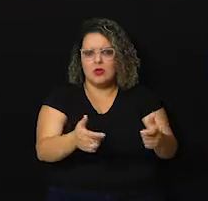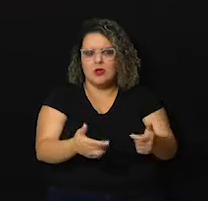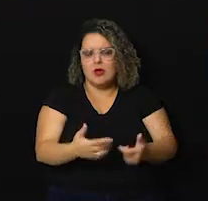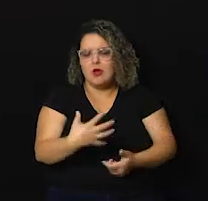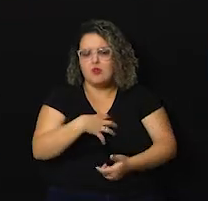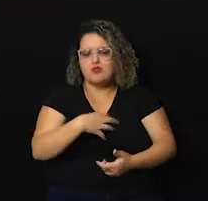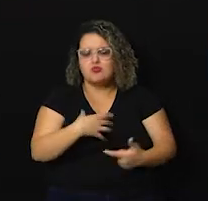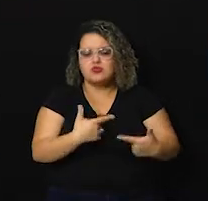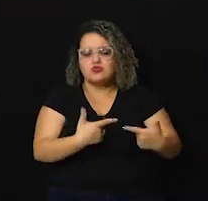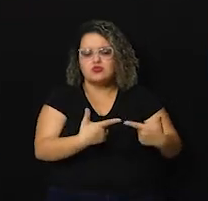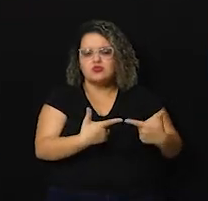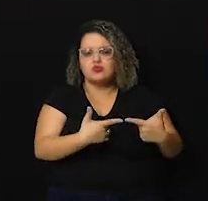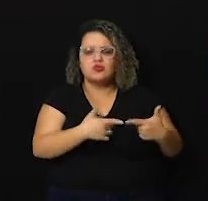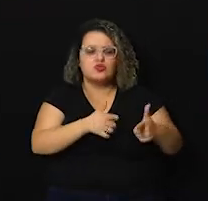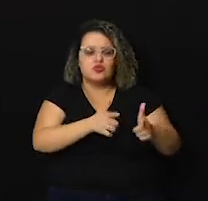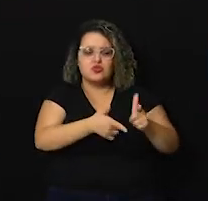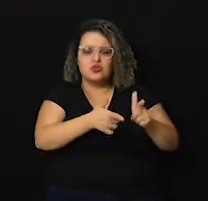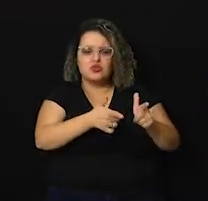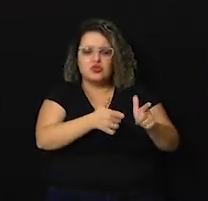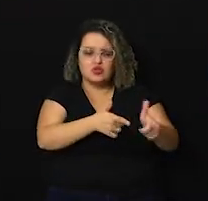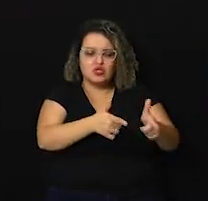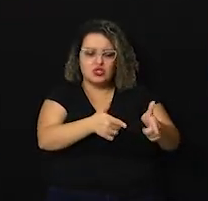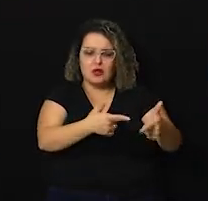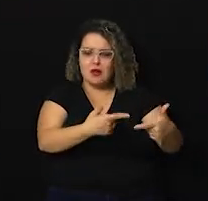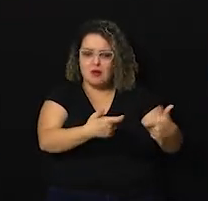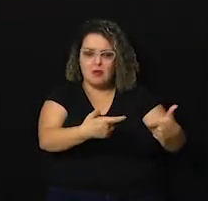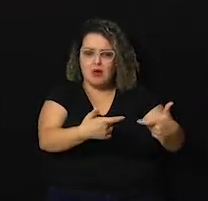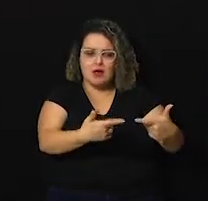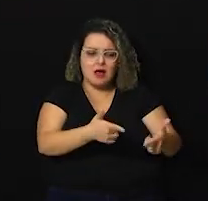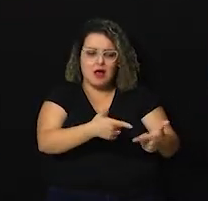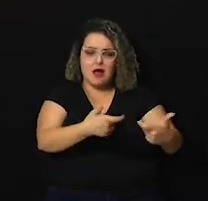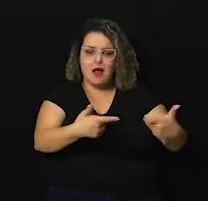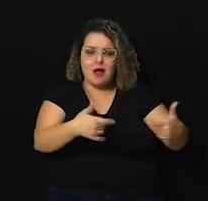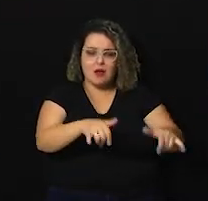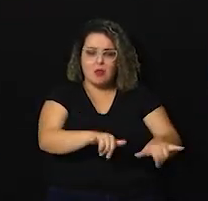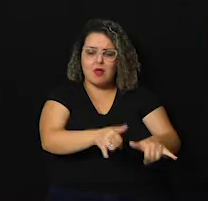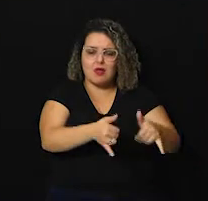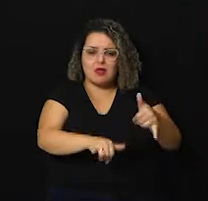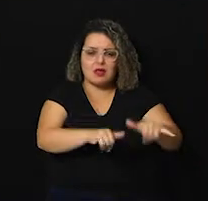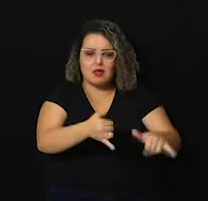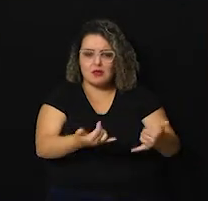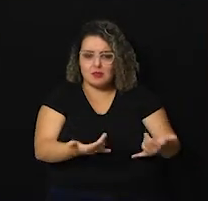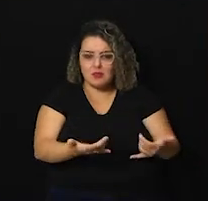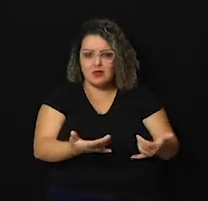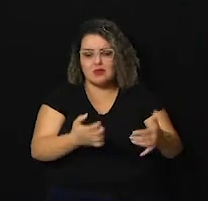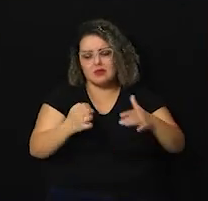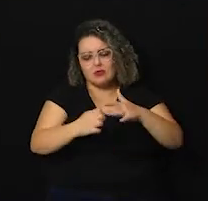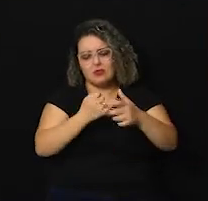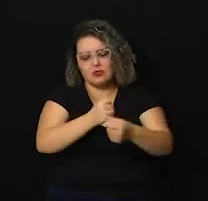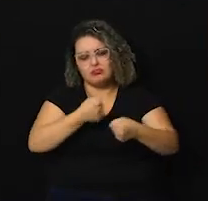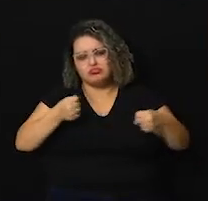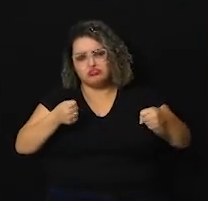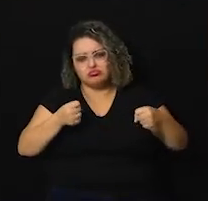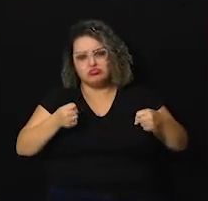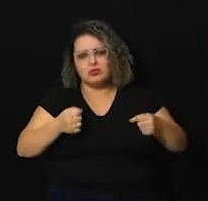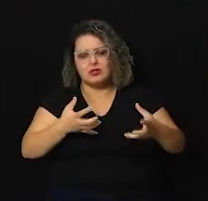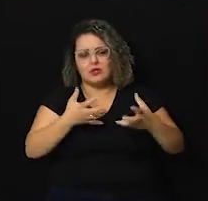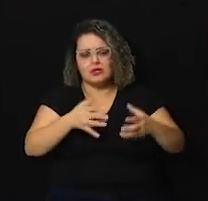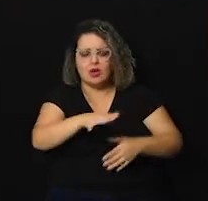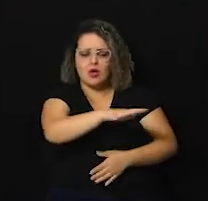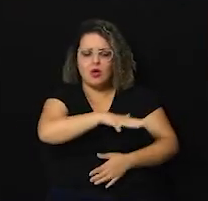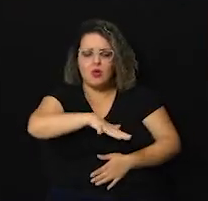terras possam ser compradas ou mesmo ocupadas de forma ilegal pelos grandes proprietários rurais e grandes empresas